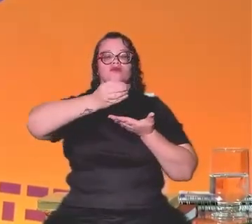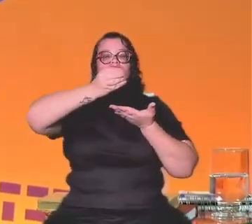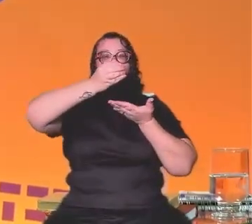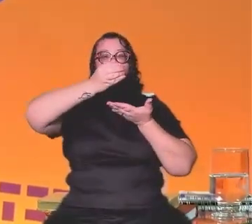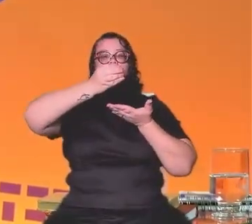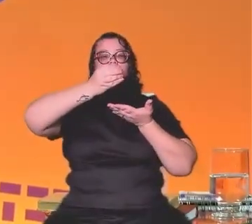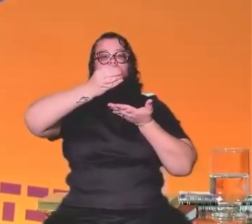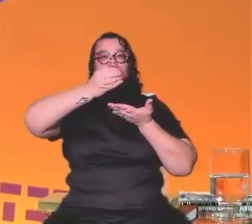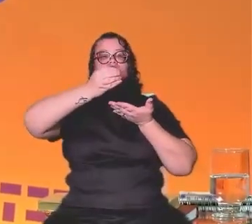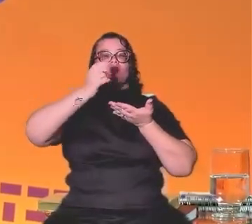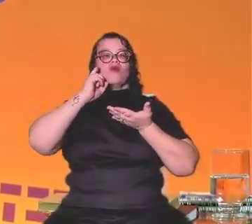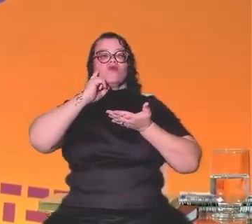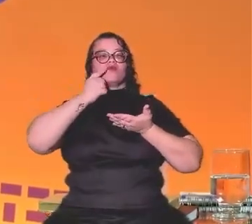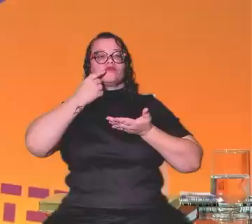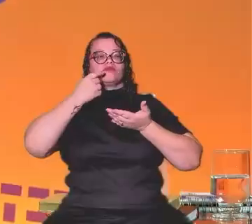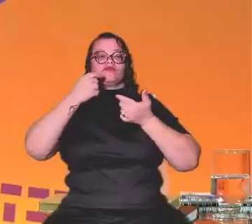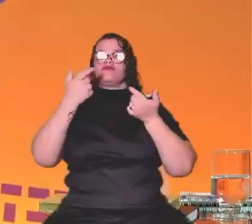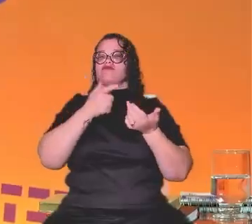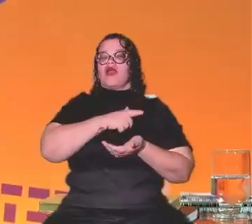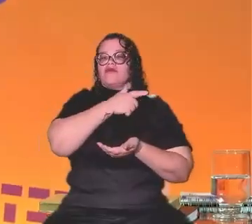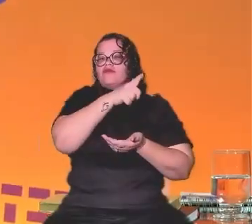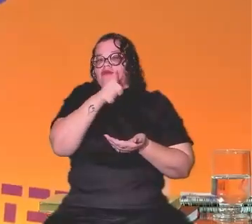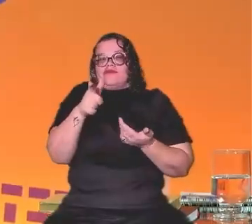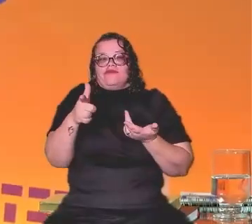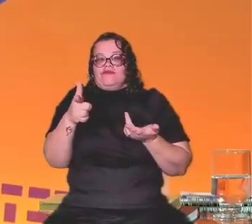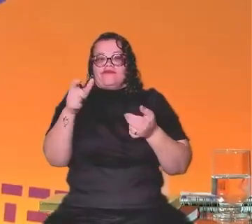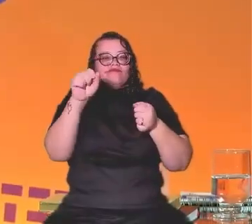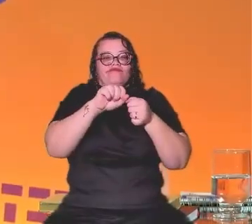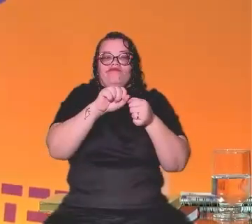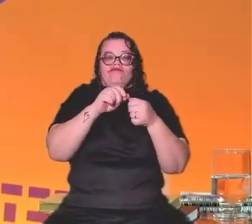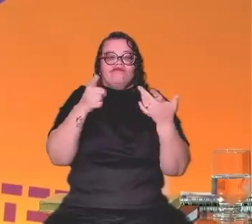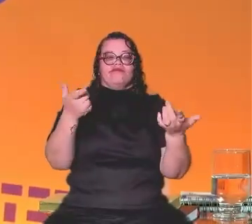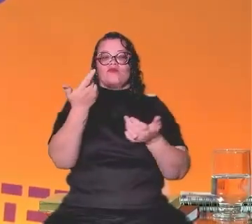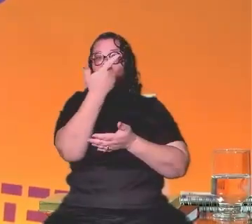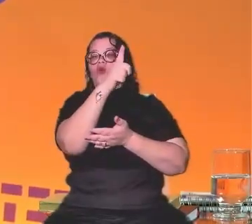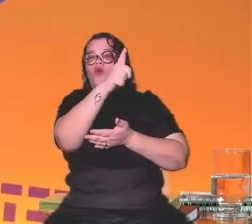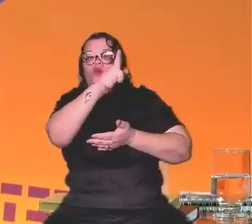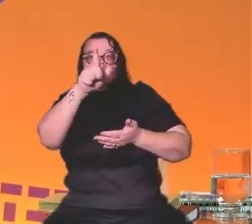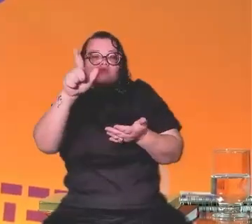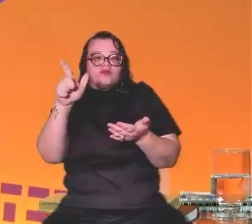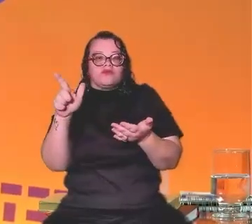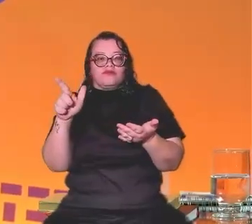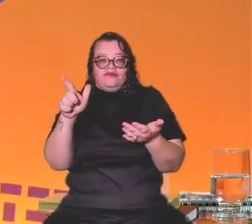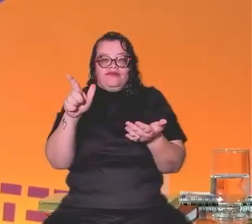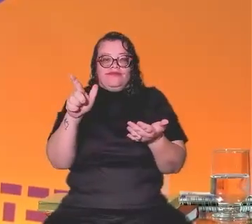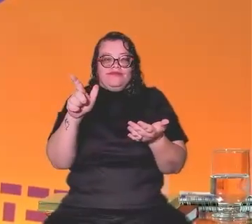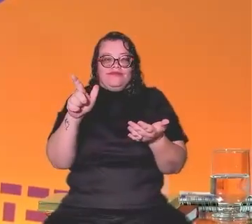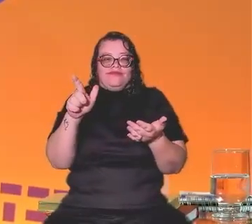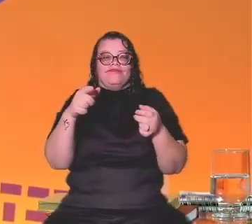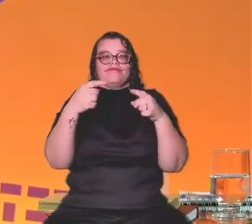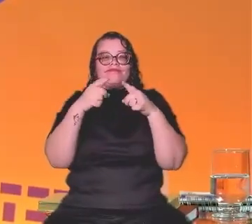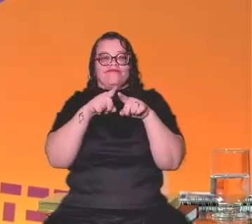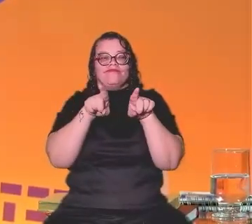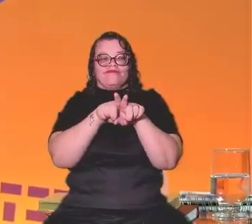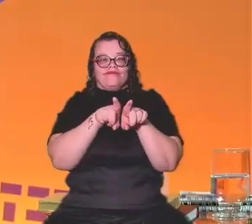crimes que cometeram ou não cometeram, ou dos crimes que neles foram